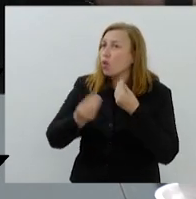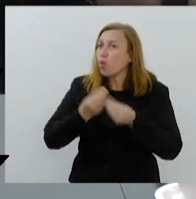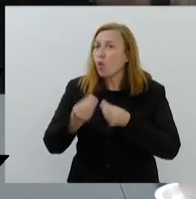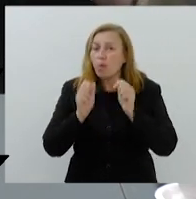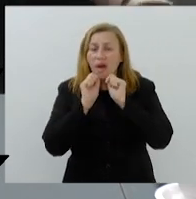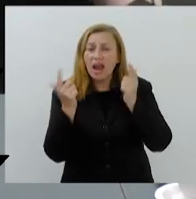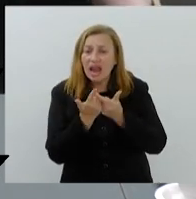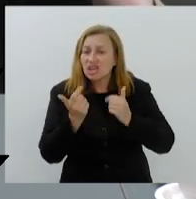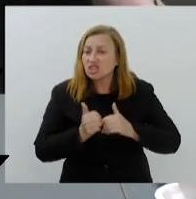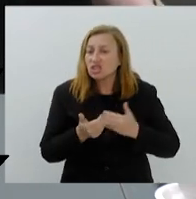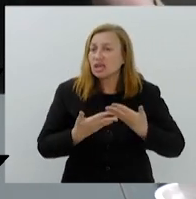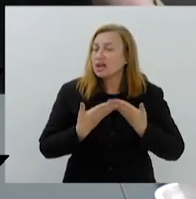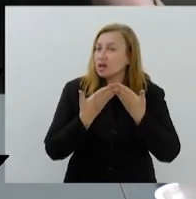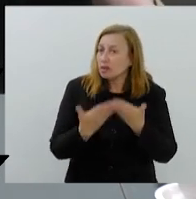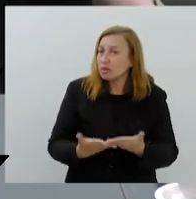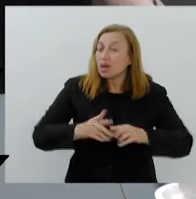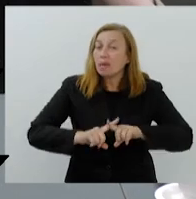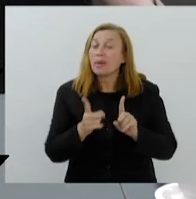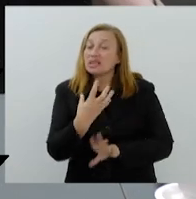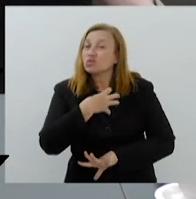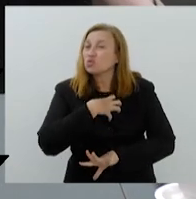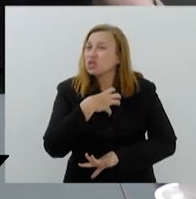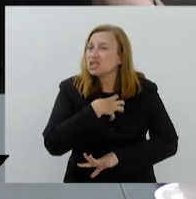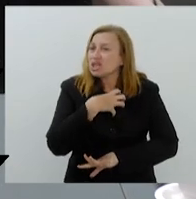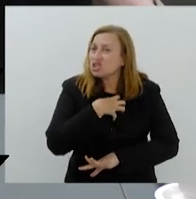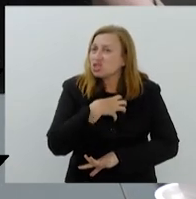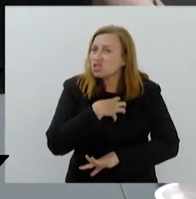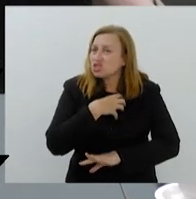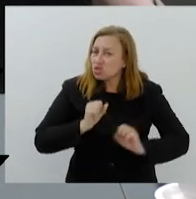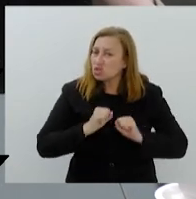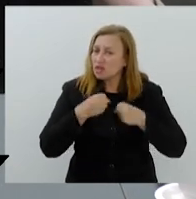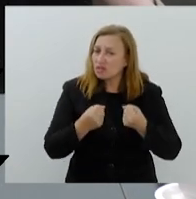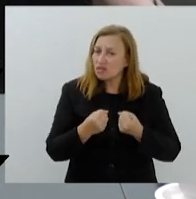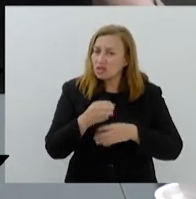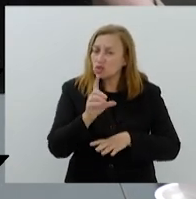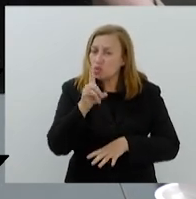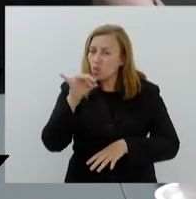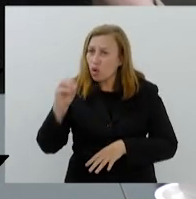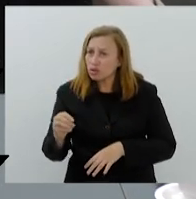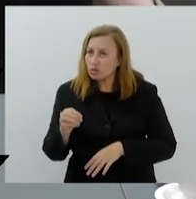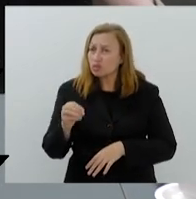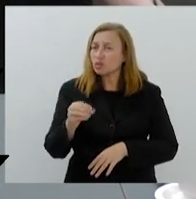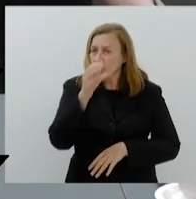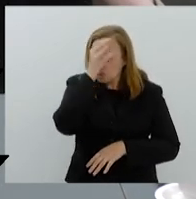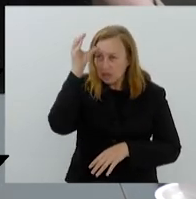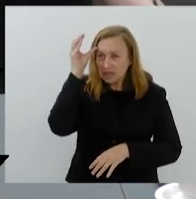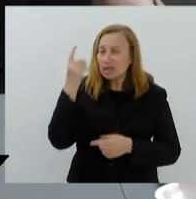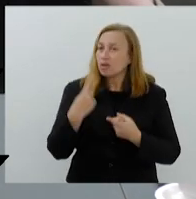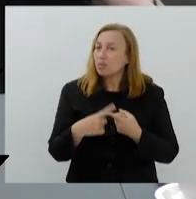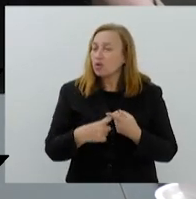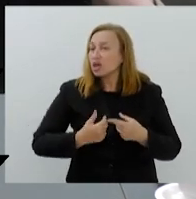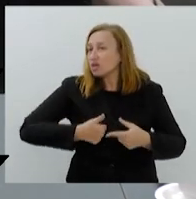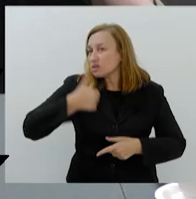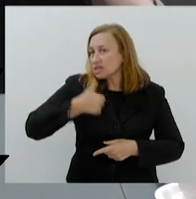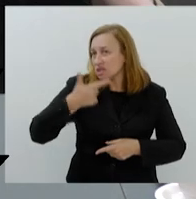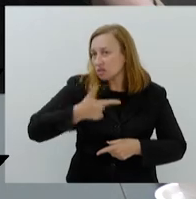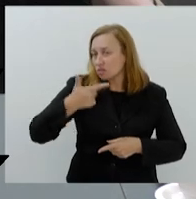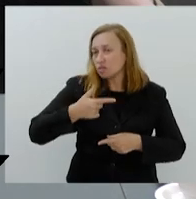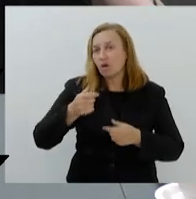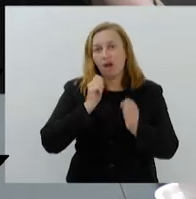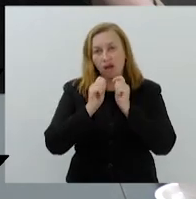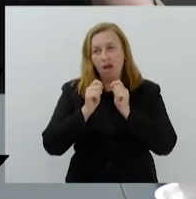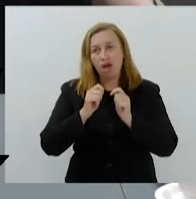LERJ está encaminhando, é no sentido do Código de Defesa do Consumidor. Né? Até porque, segundo o relato do deputado